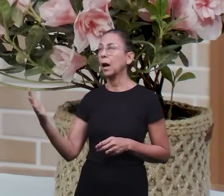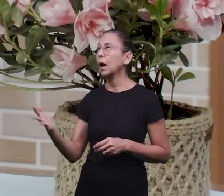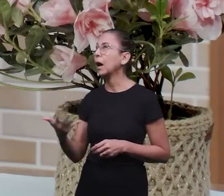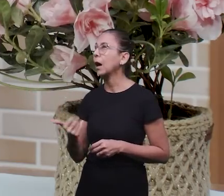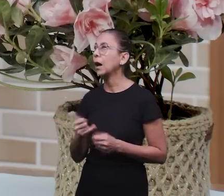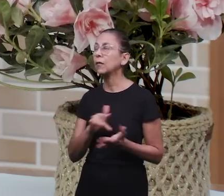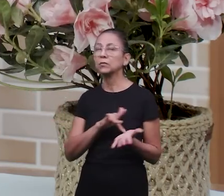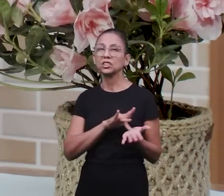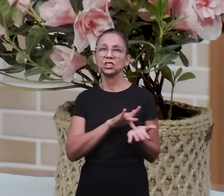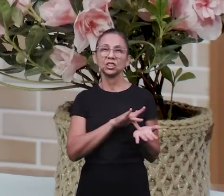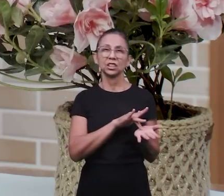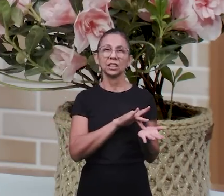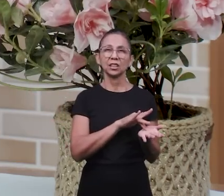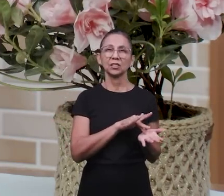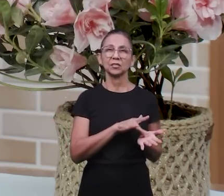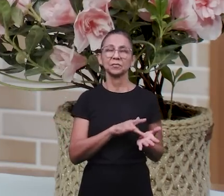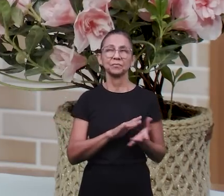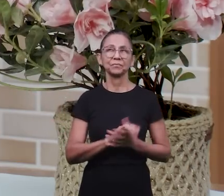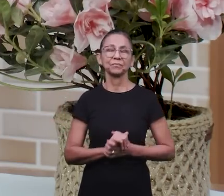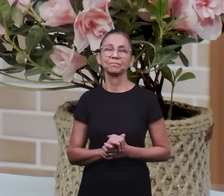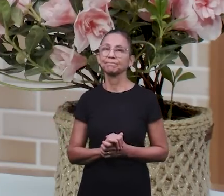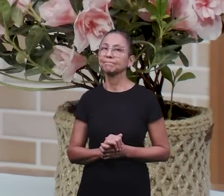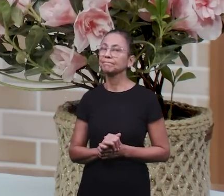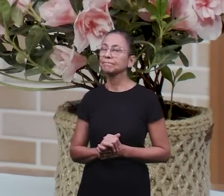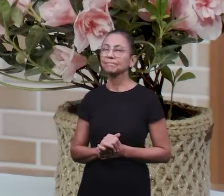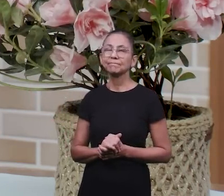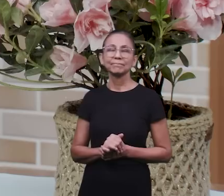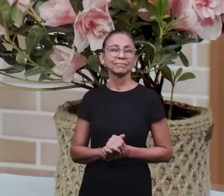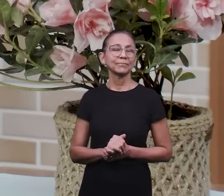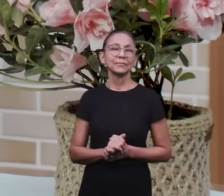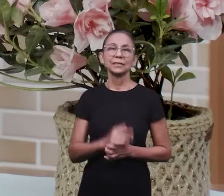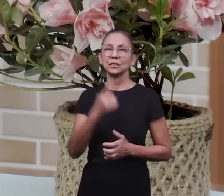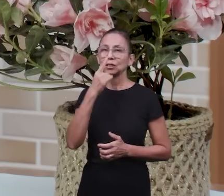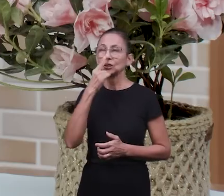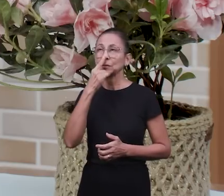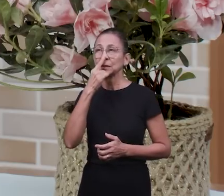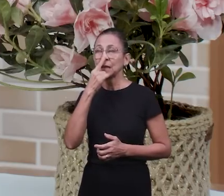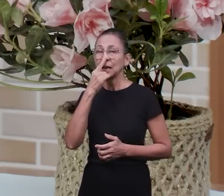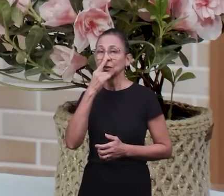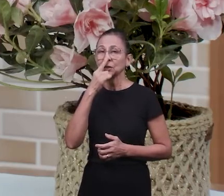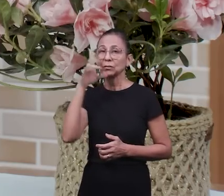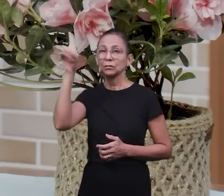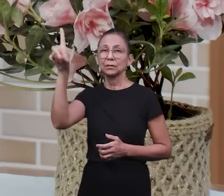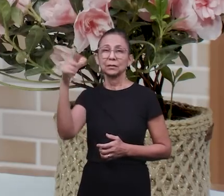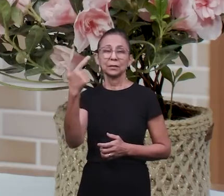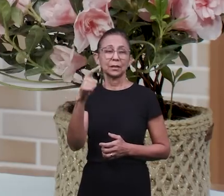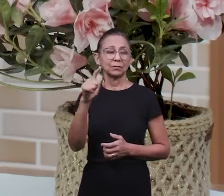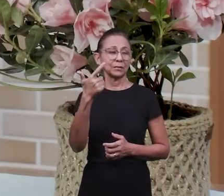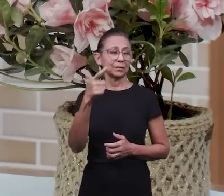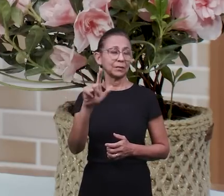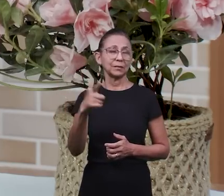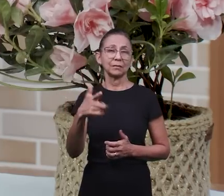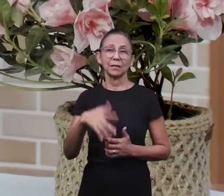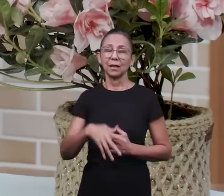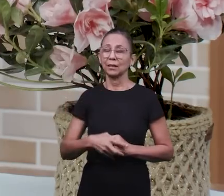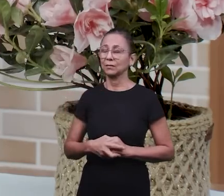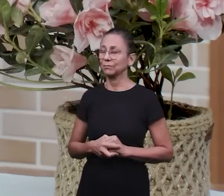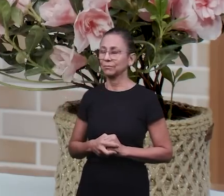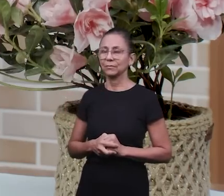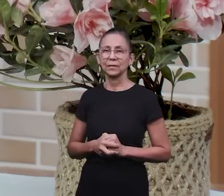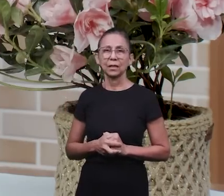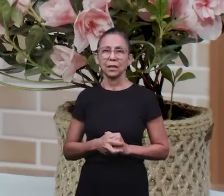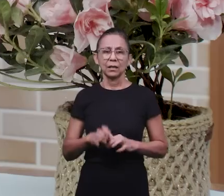Então, a falsa adoração, a ausência total do conhecimento de Deus, trata-se de um culto aborrecível